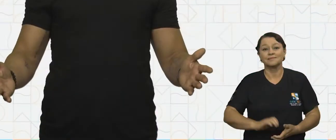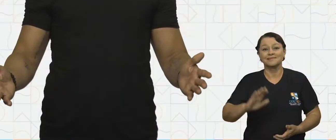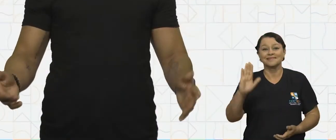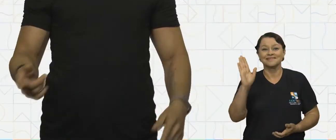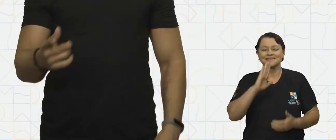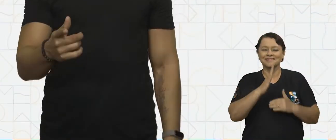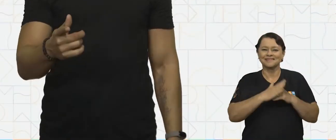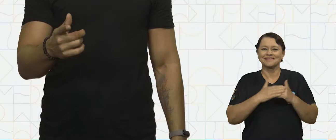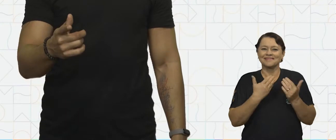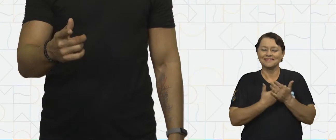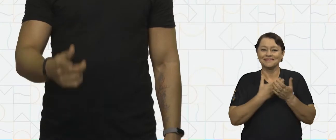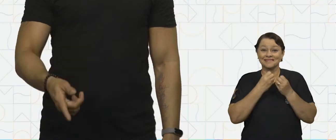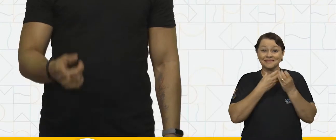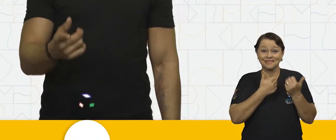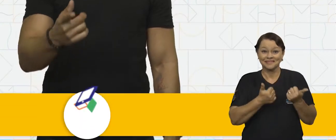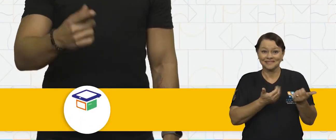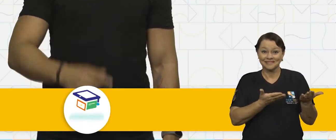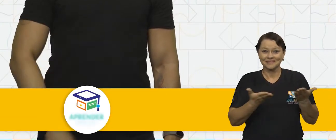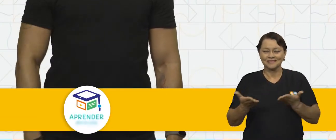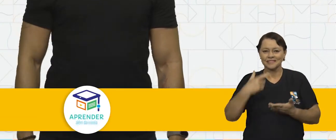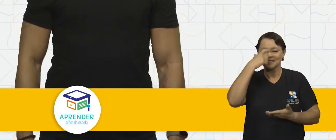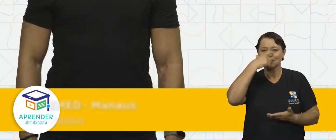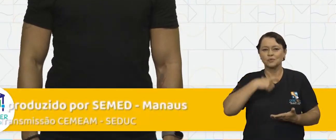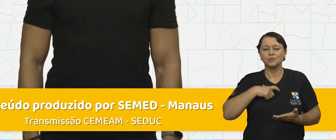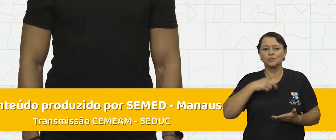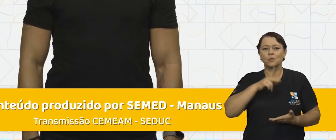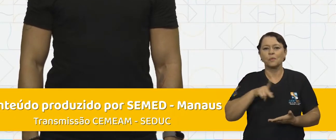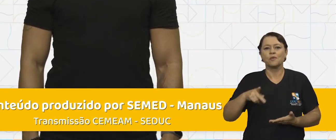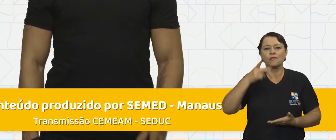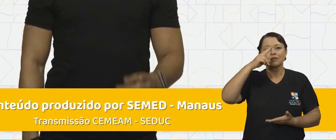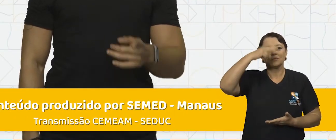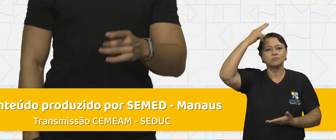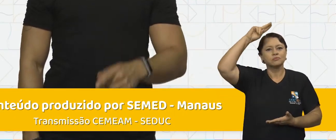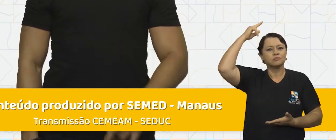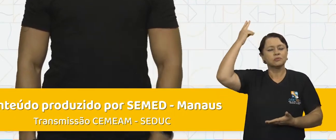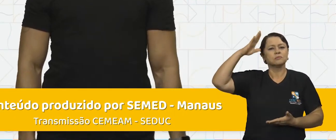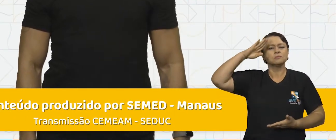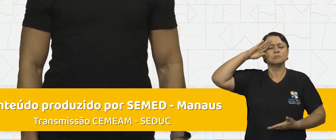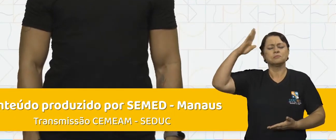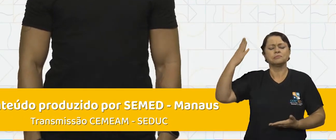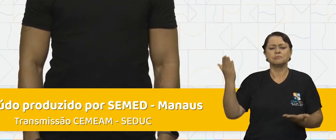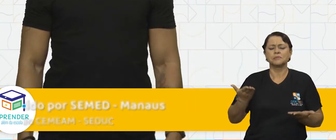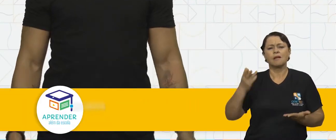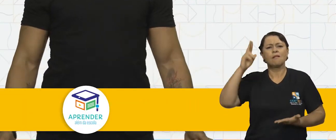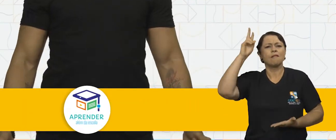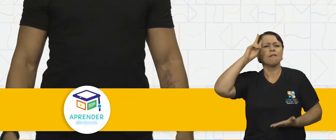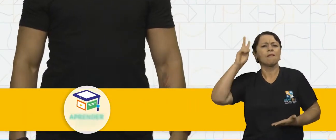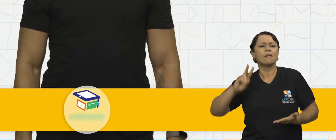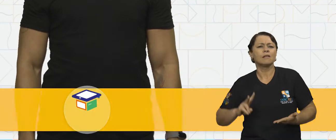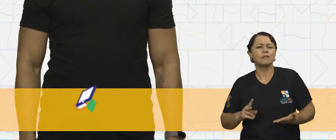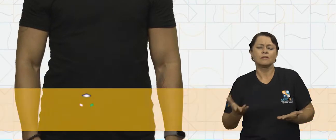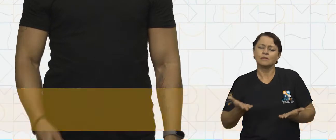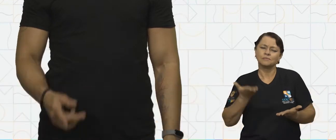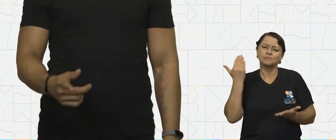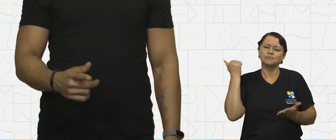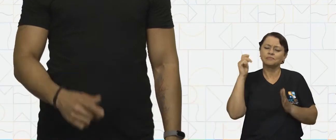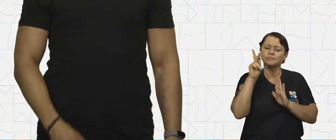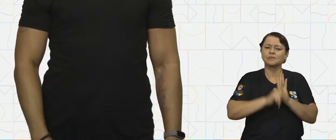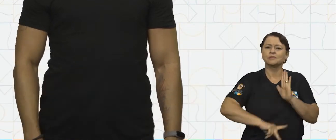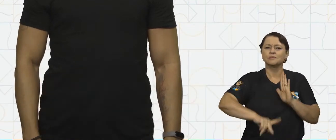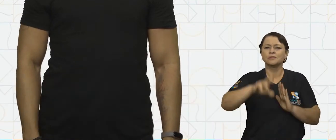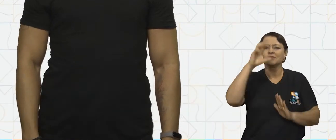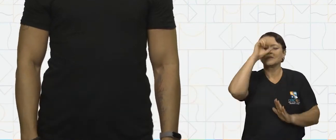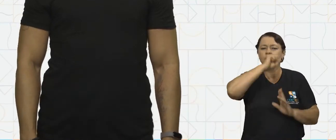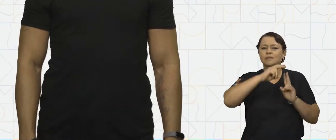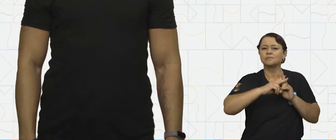Olá, querido estudante, tudo bem com você? Sou o professor Daniel, seu comandante nesta viagem pela nossa história. Bem-vindo ao projeto Aprender Além